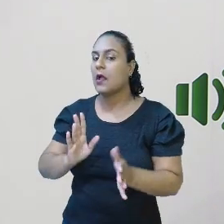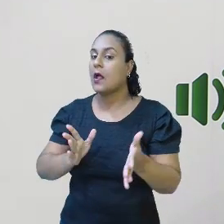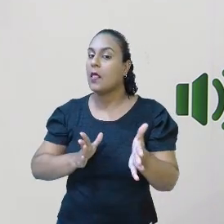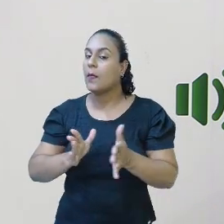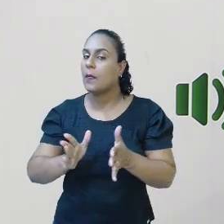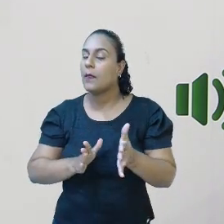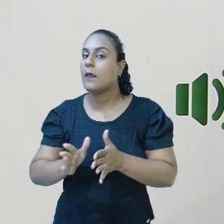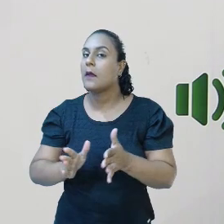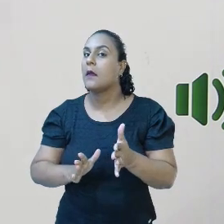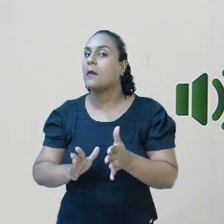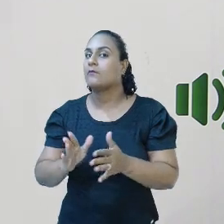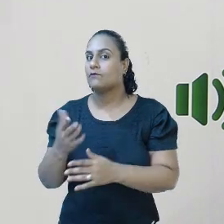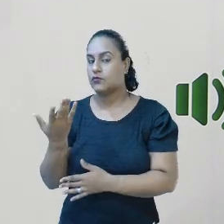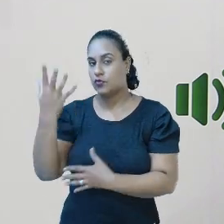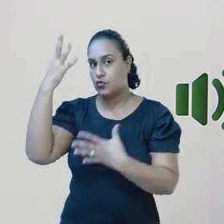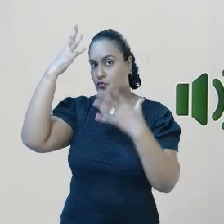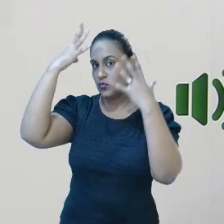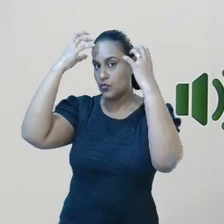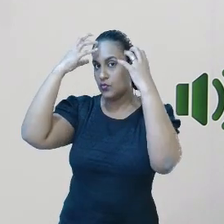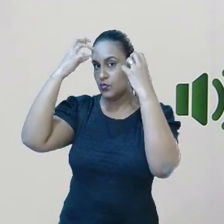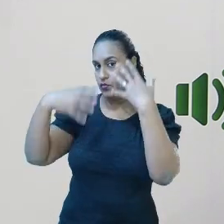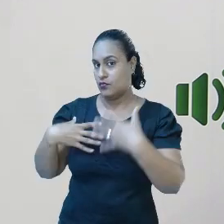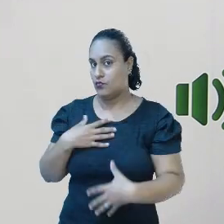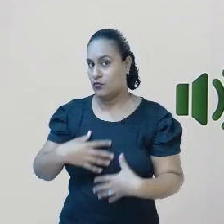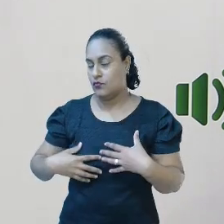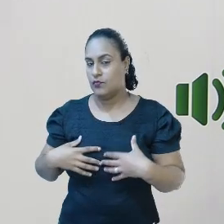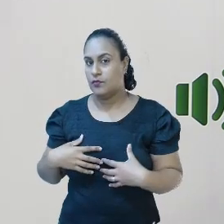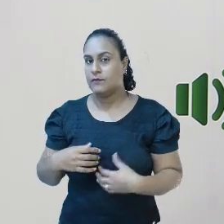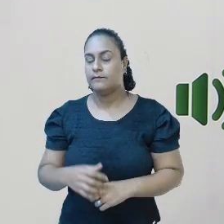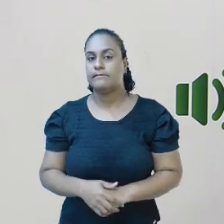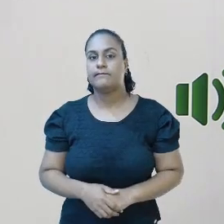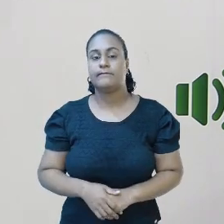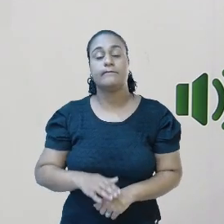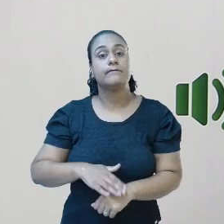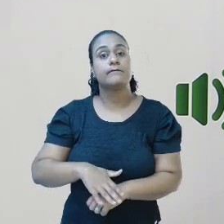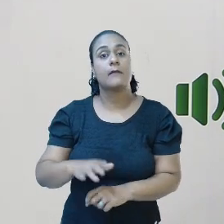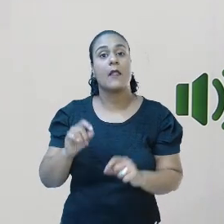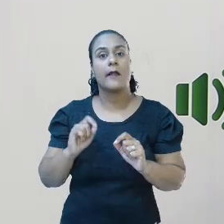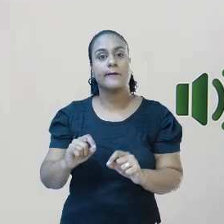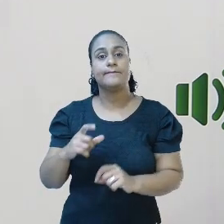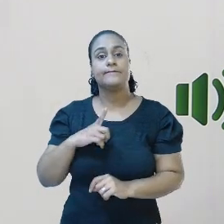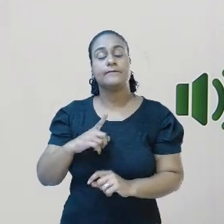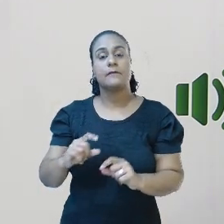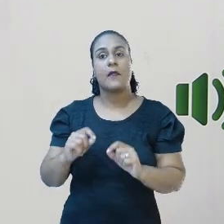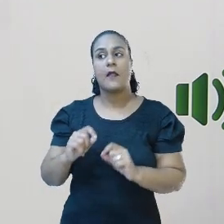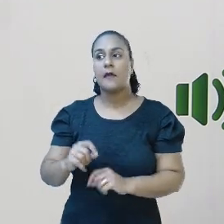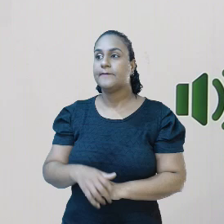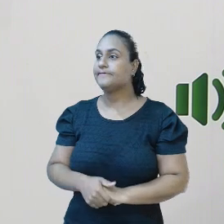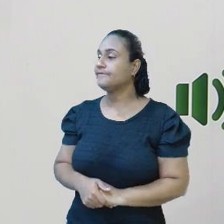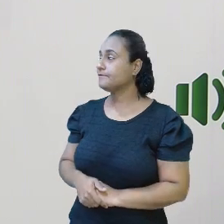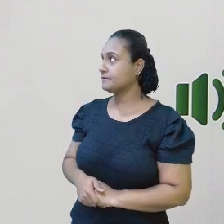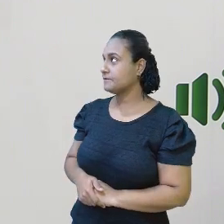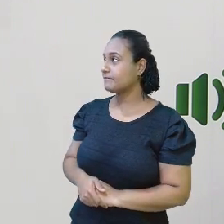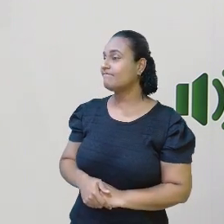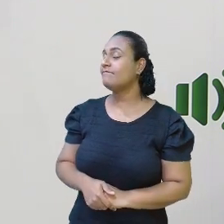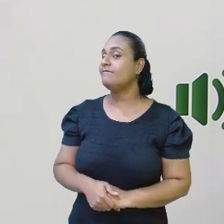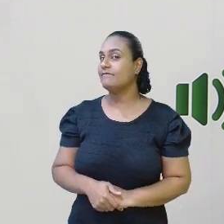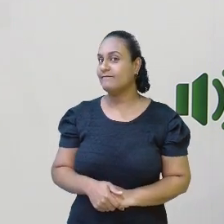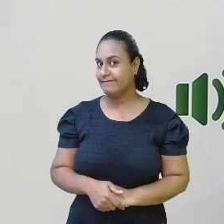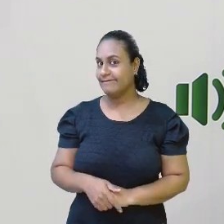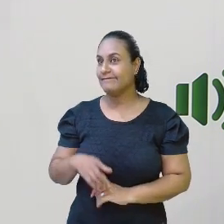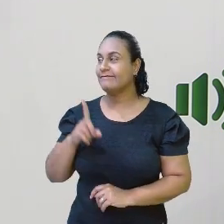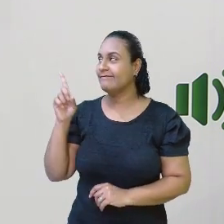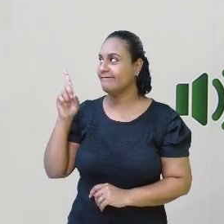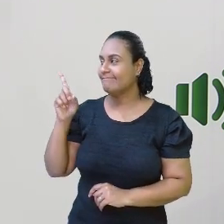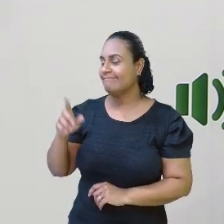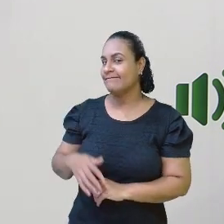do banho. O que mais? O que mais que nós temos aí? Na hora de escovar